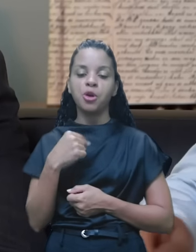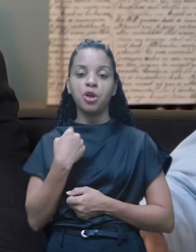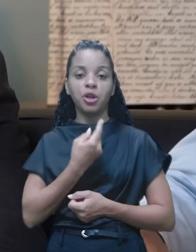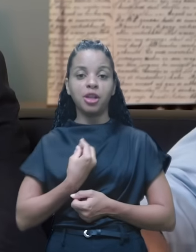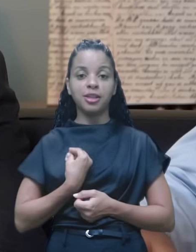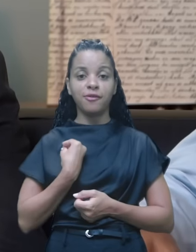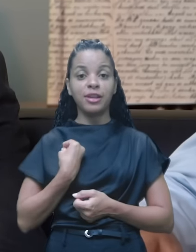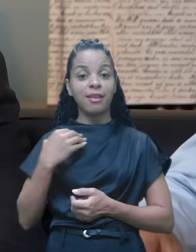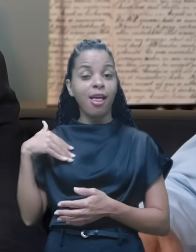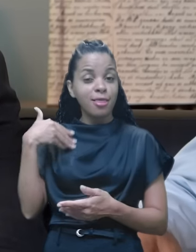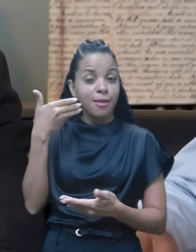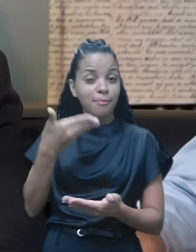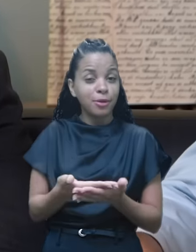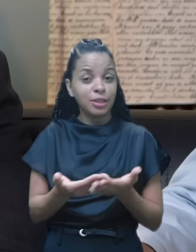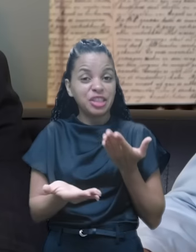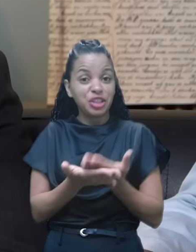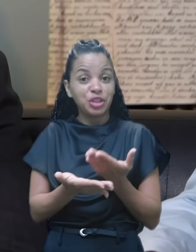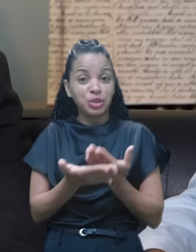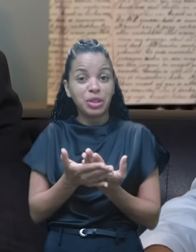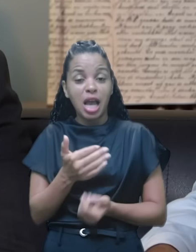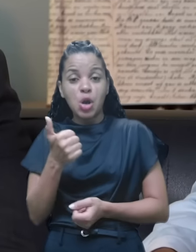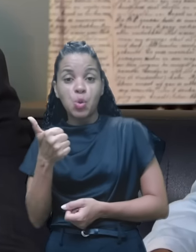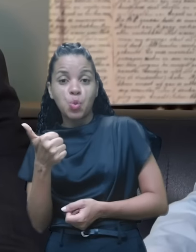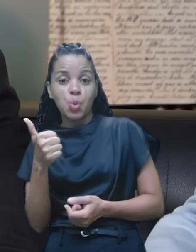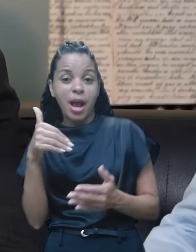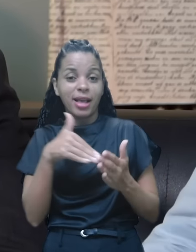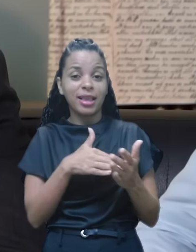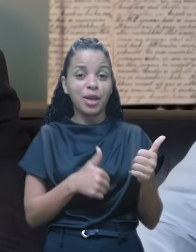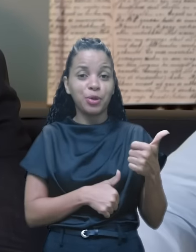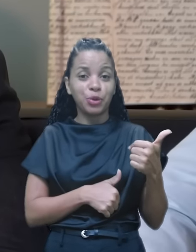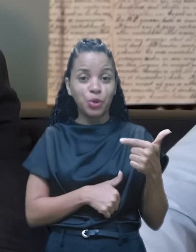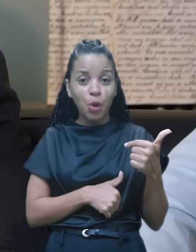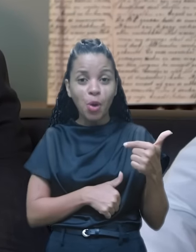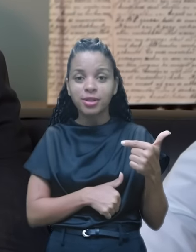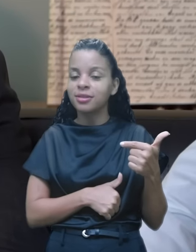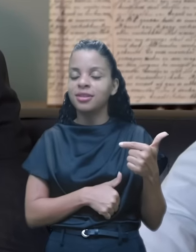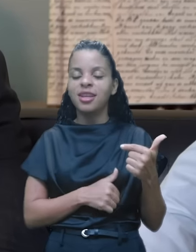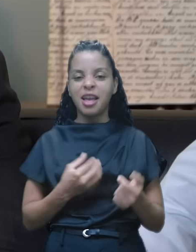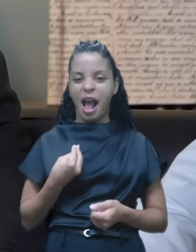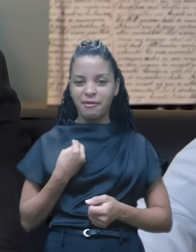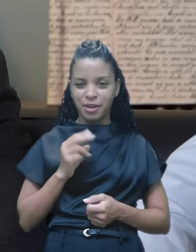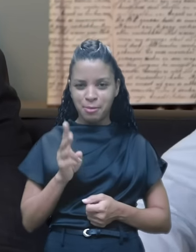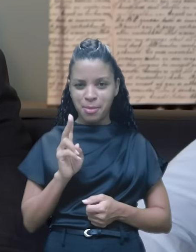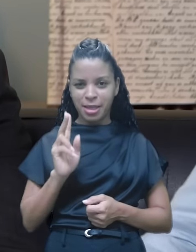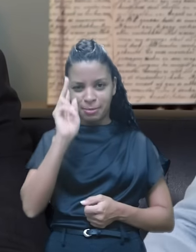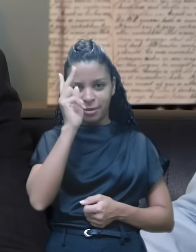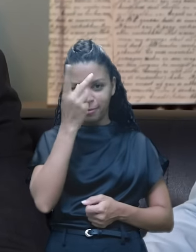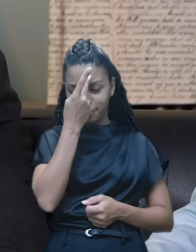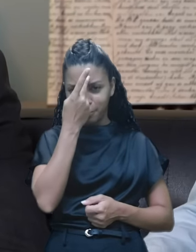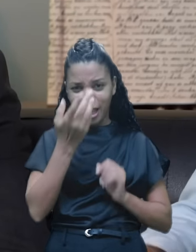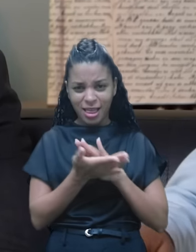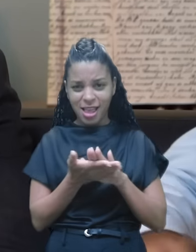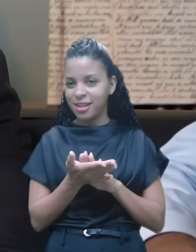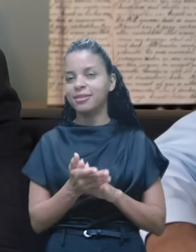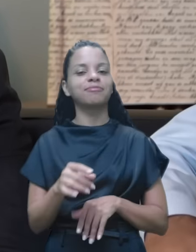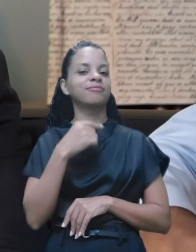permanecermos os mesmos, né, depois de estudar todas as lições, né, pastor? Como o pastor colocou, a gente precisa de fato